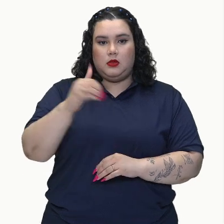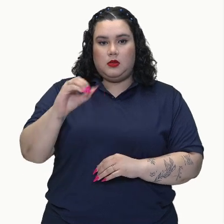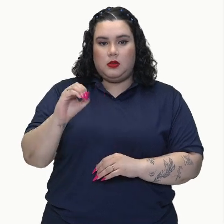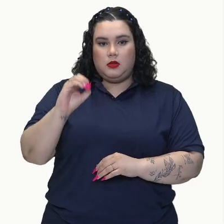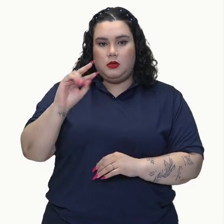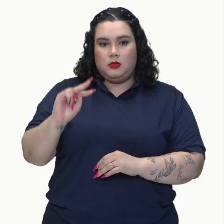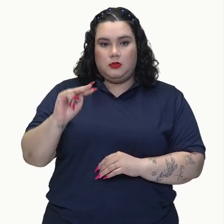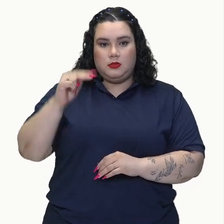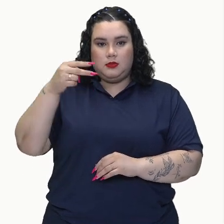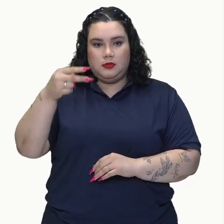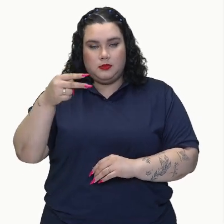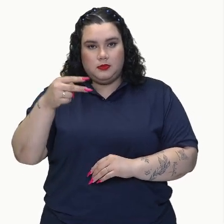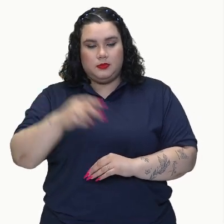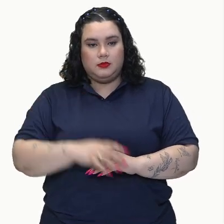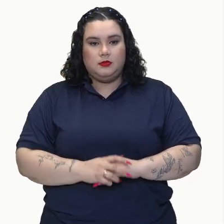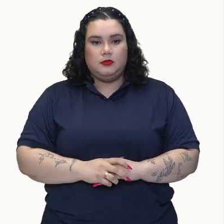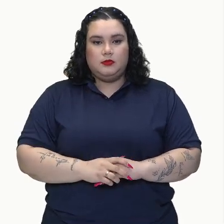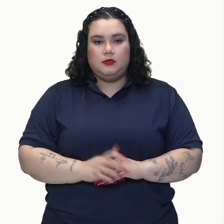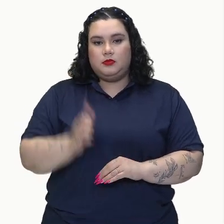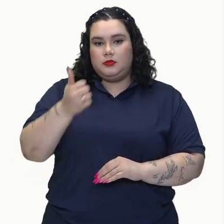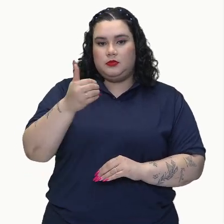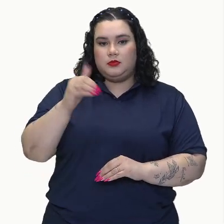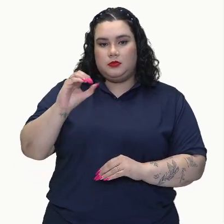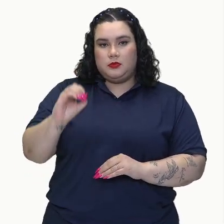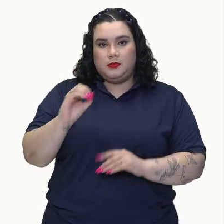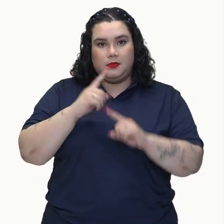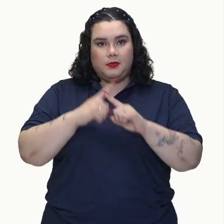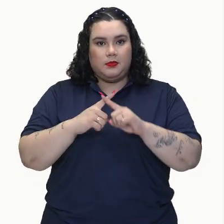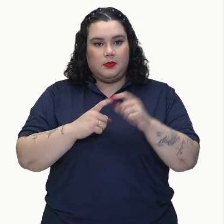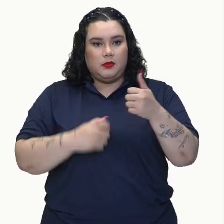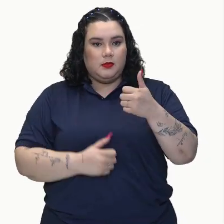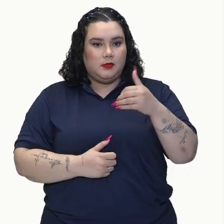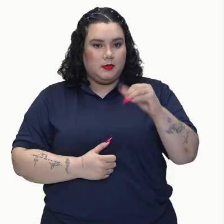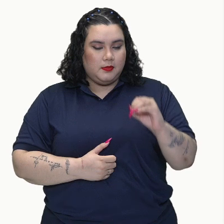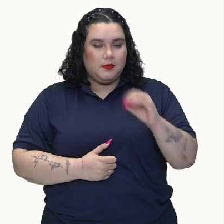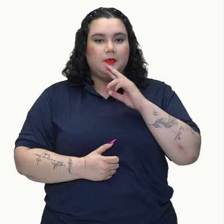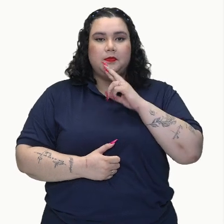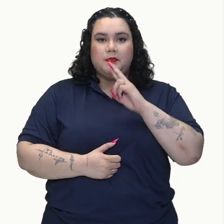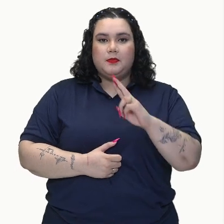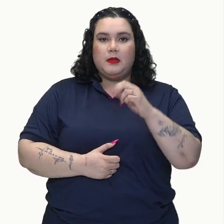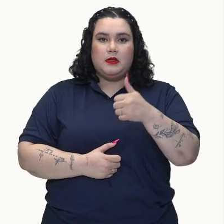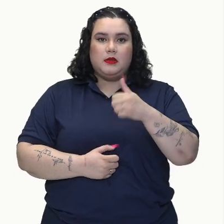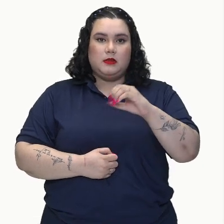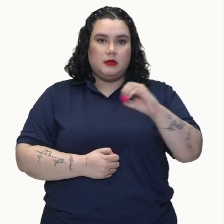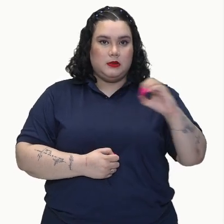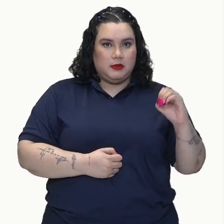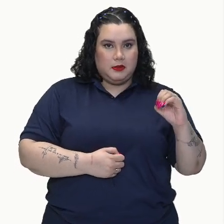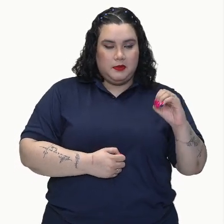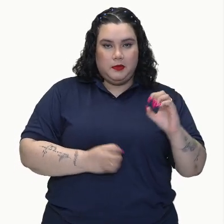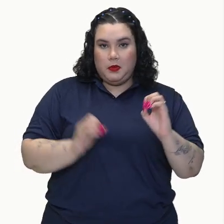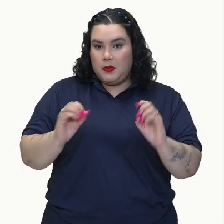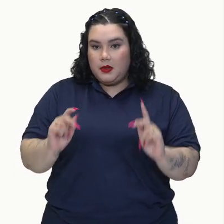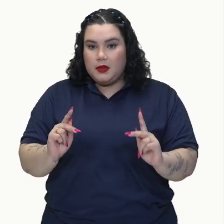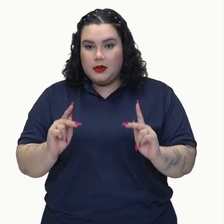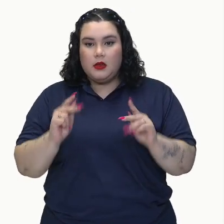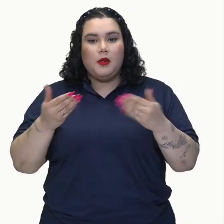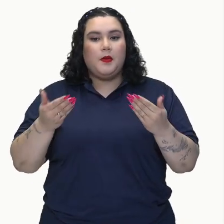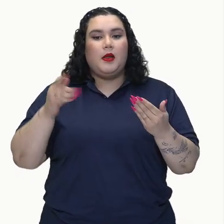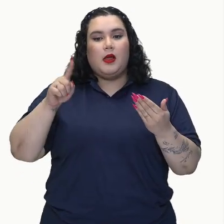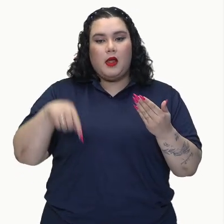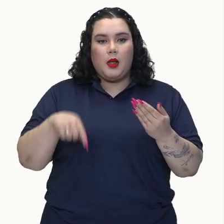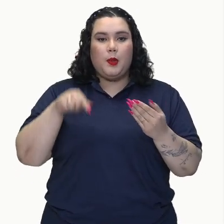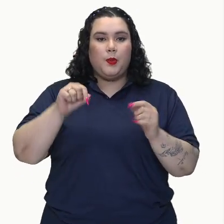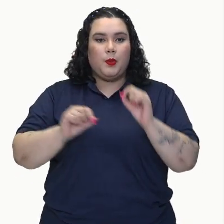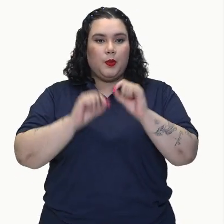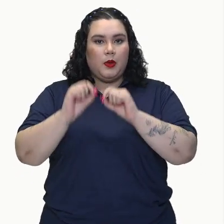é quanto? 10 vezes 10, que é igual a 100. Beleza? Então, esses são os quadrados